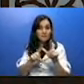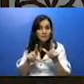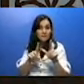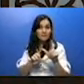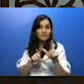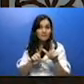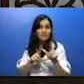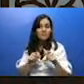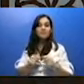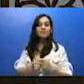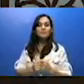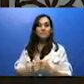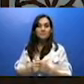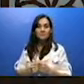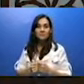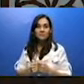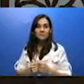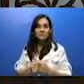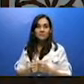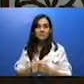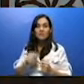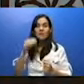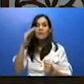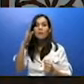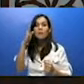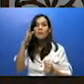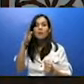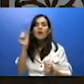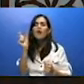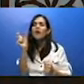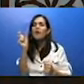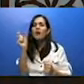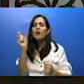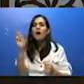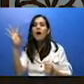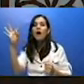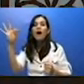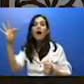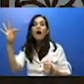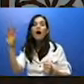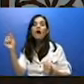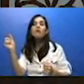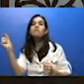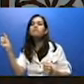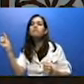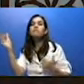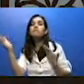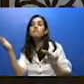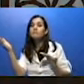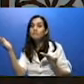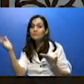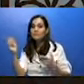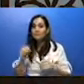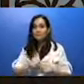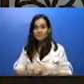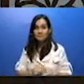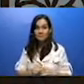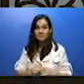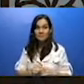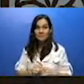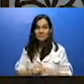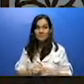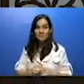ver para mim que tá faltando para ficar bom ó bota aqui ó só faltando